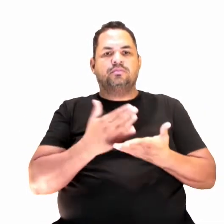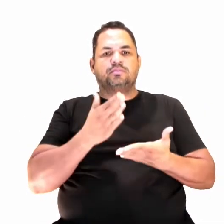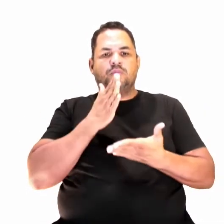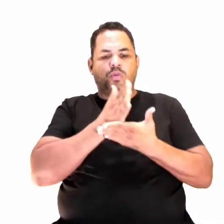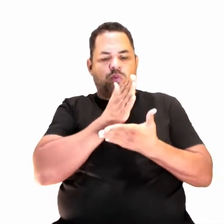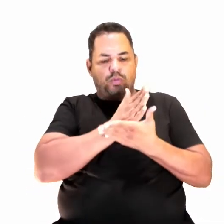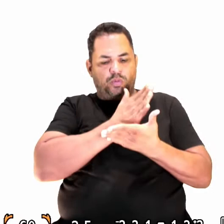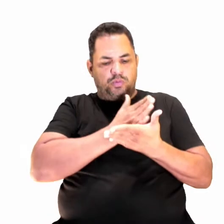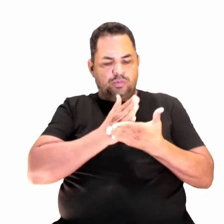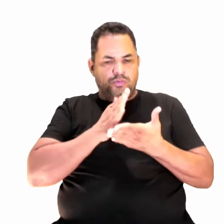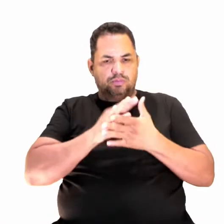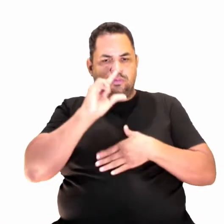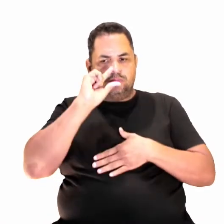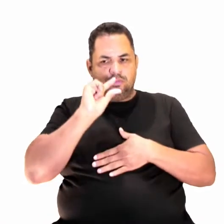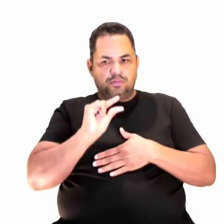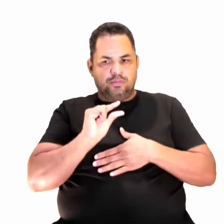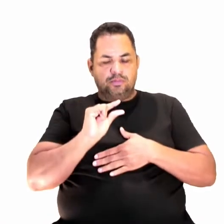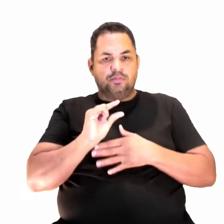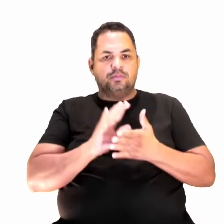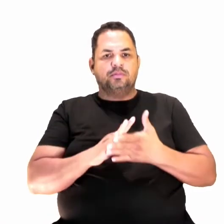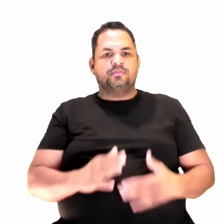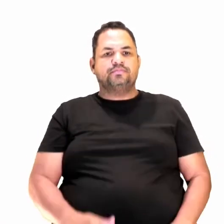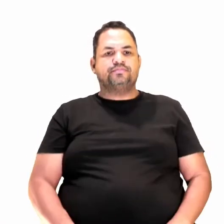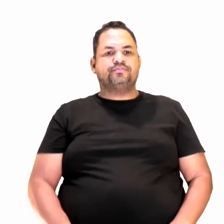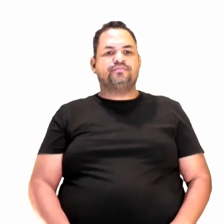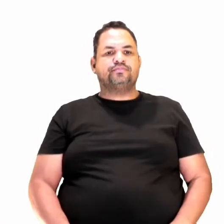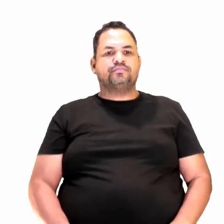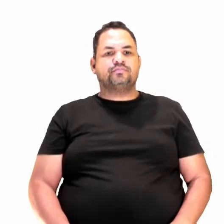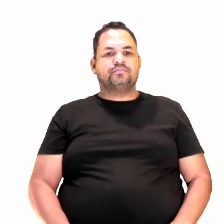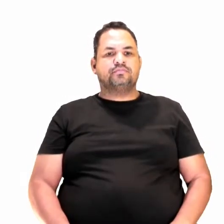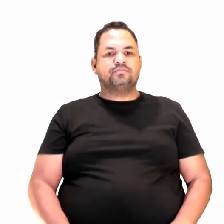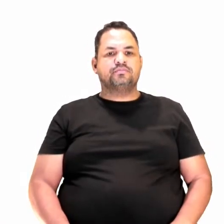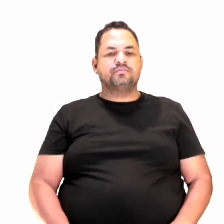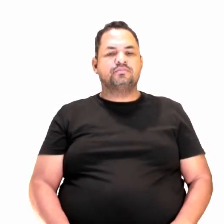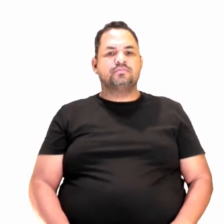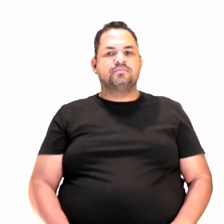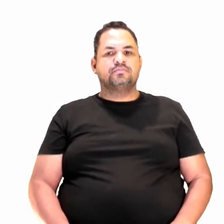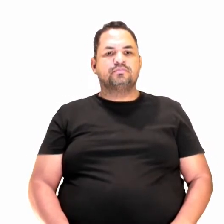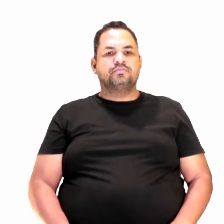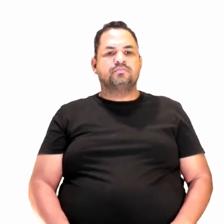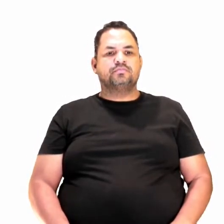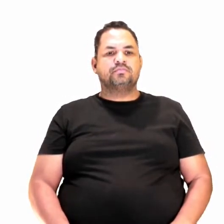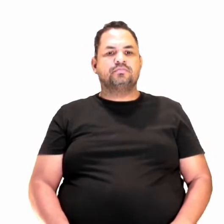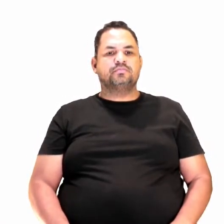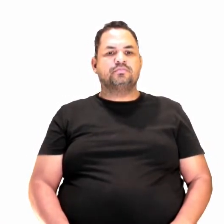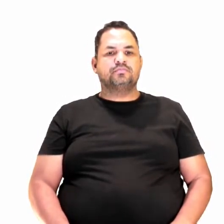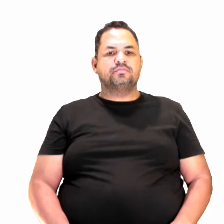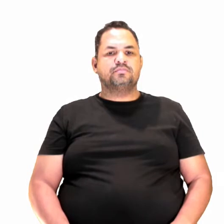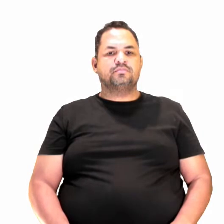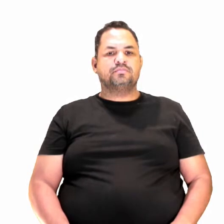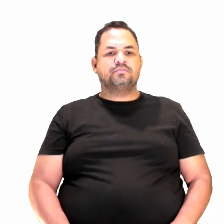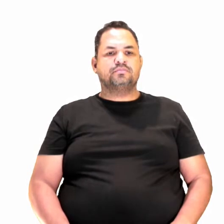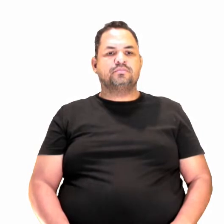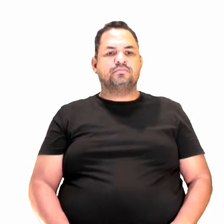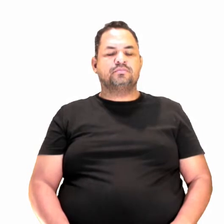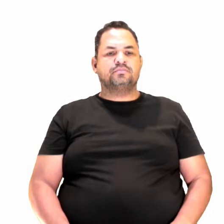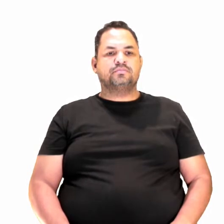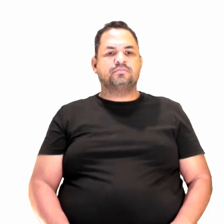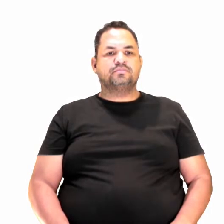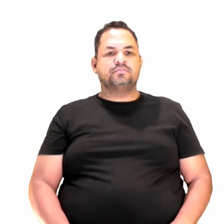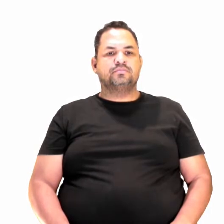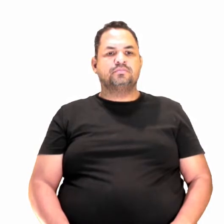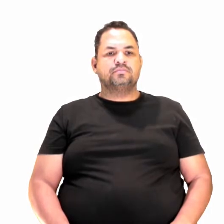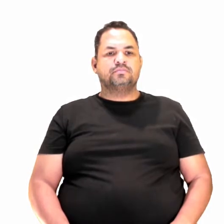em pedaços pequenos. Social isolation, including avoidance of social situations with